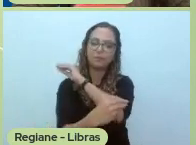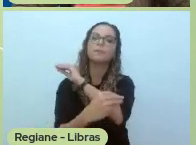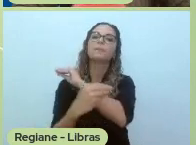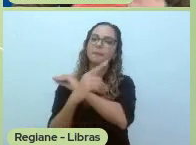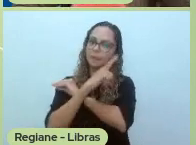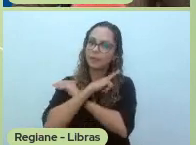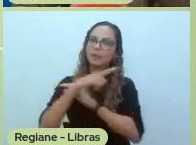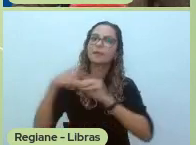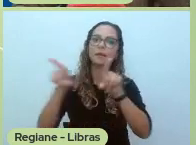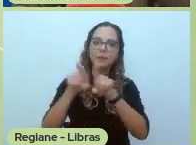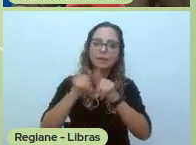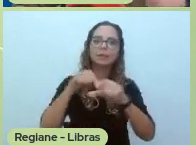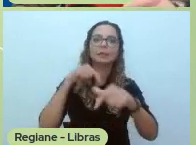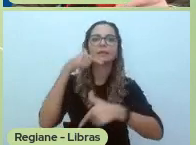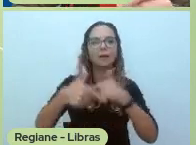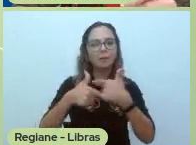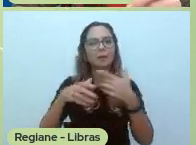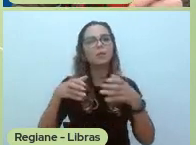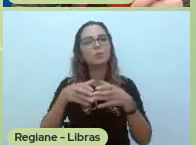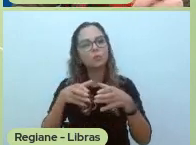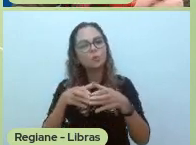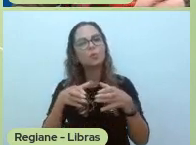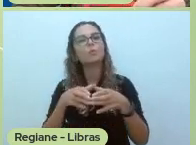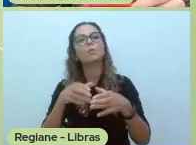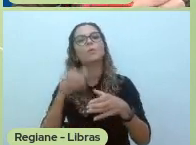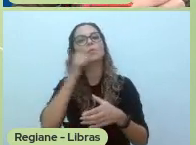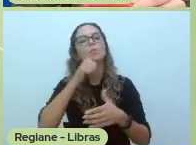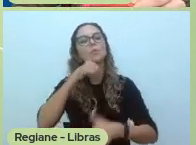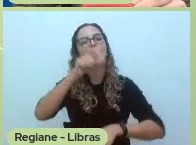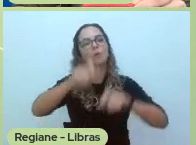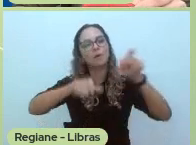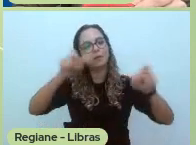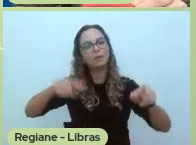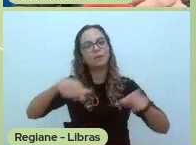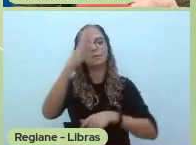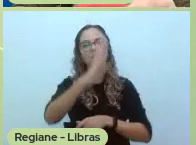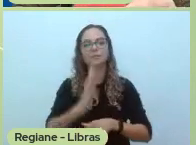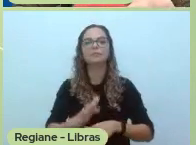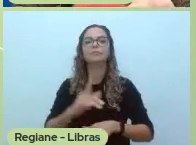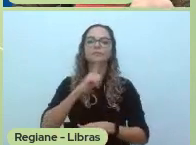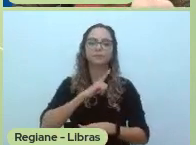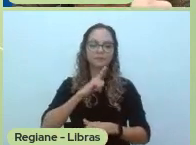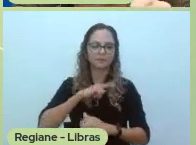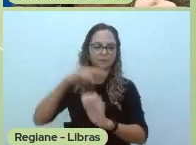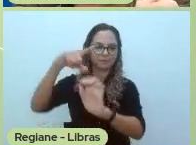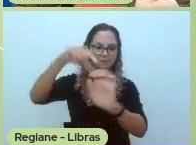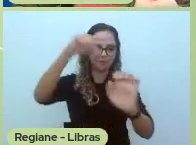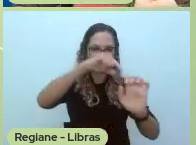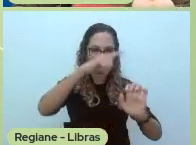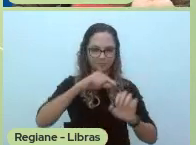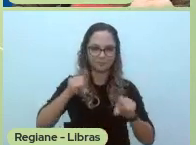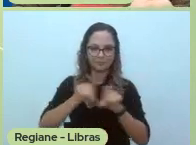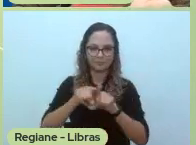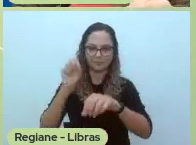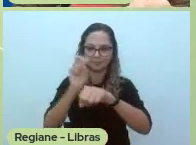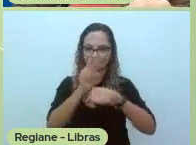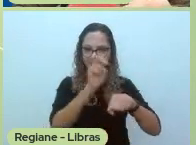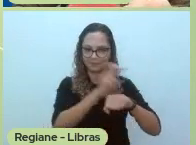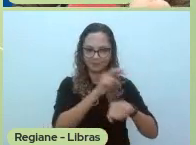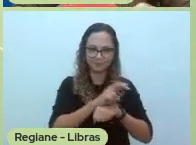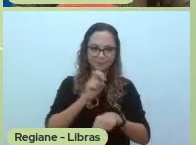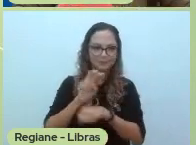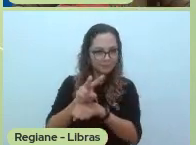Brasil, a gente faz programas de capacitação, empreendedorismo e empregabilidade. A gente faz ponte entre